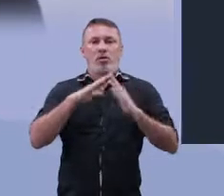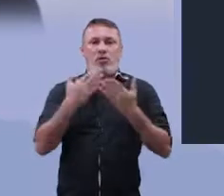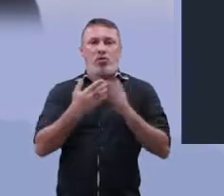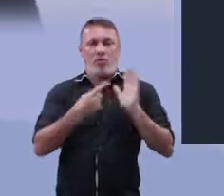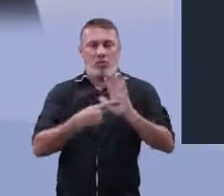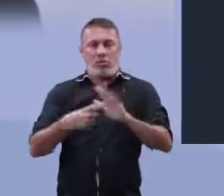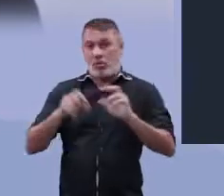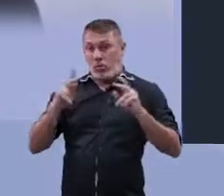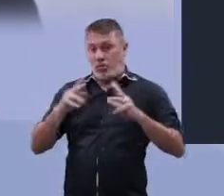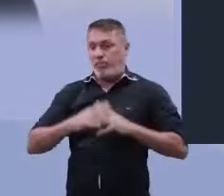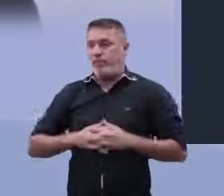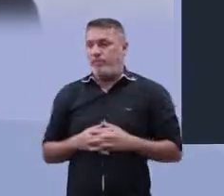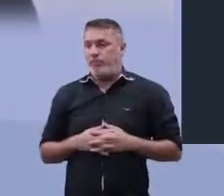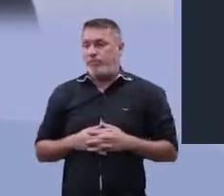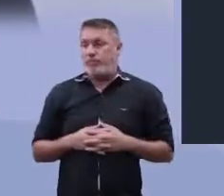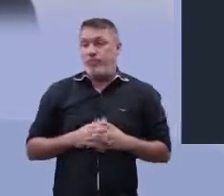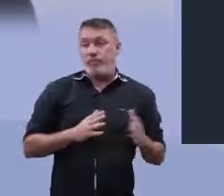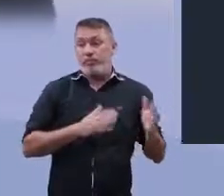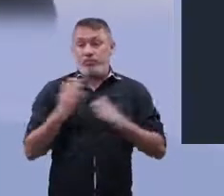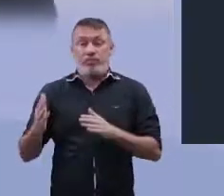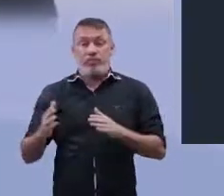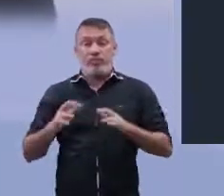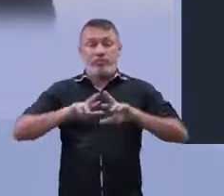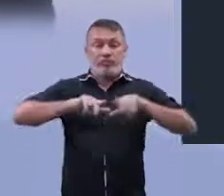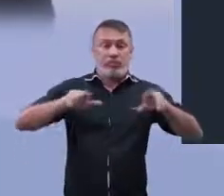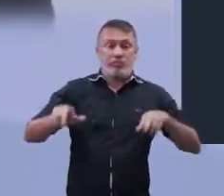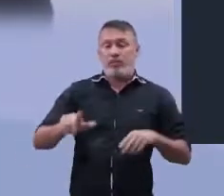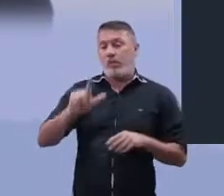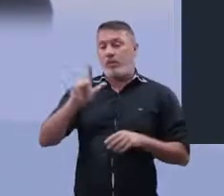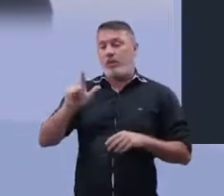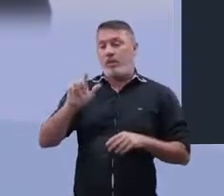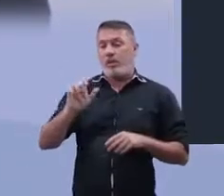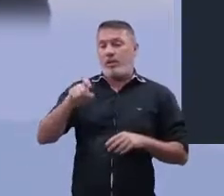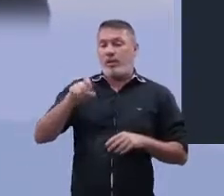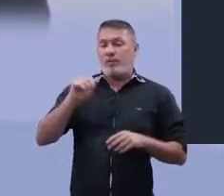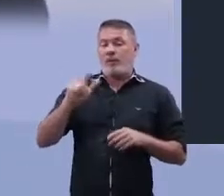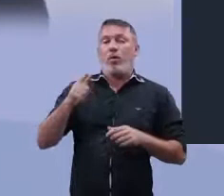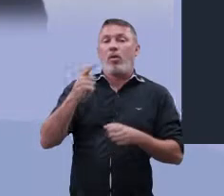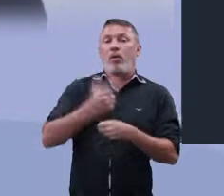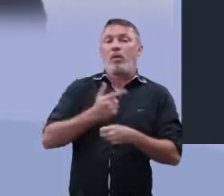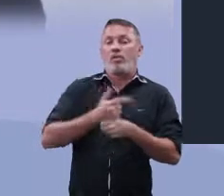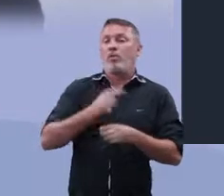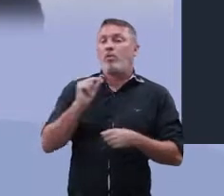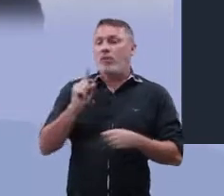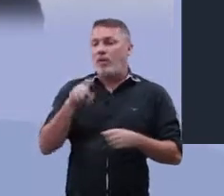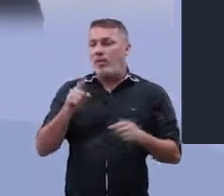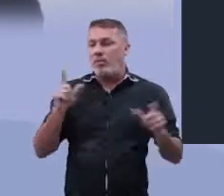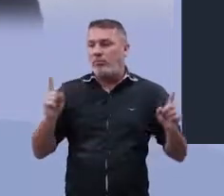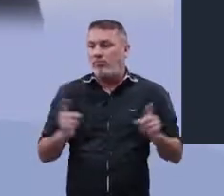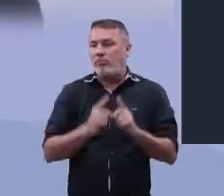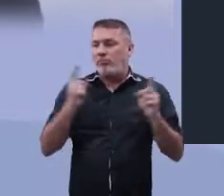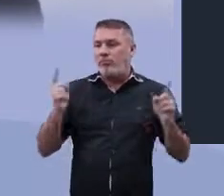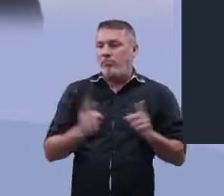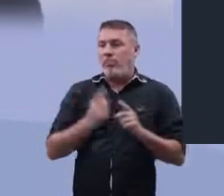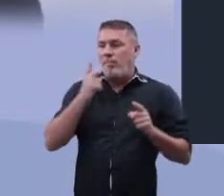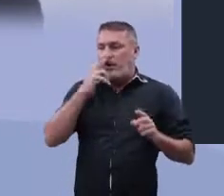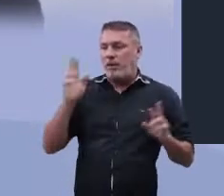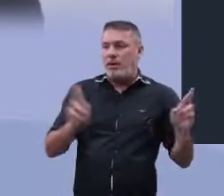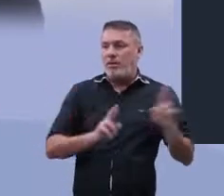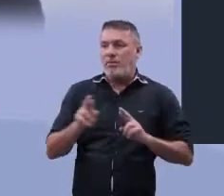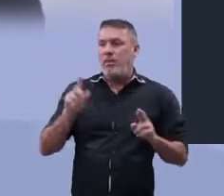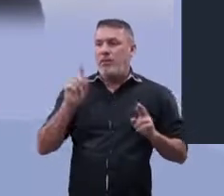nas escolas, ok? A variação lexical vai ter a ver com a significação das palavras. É quando uma